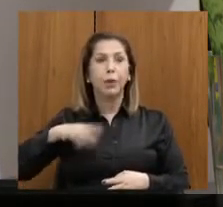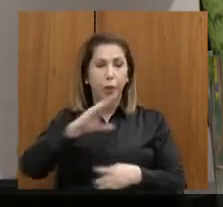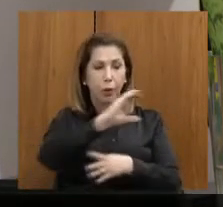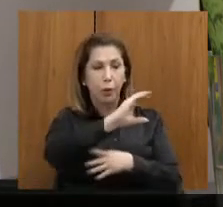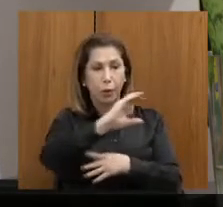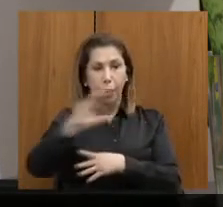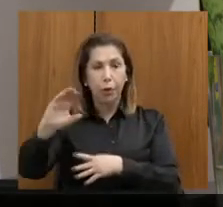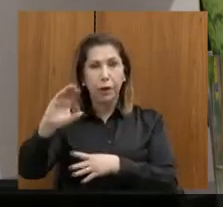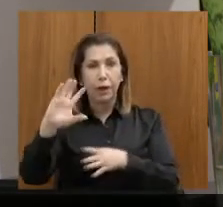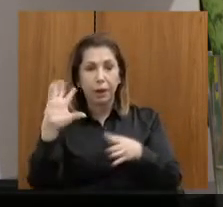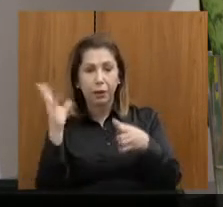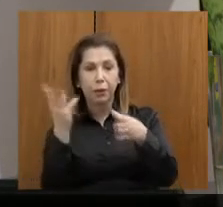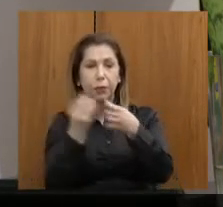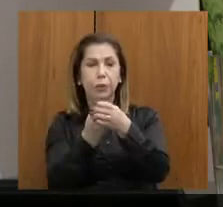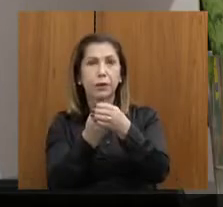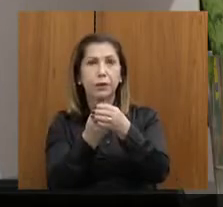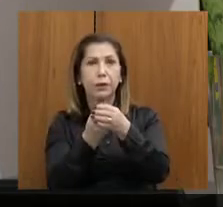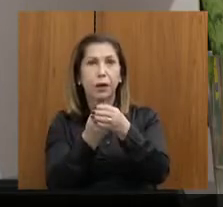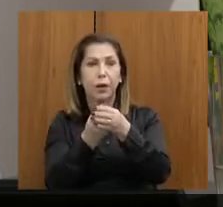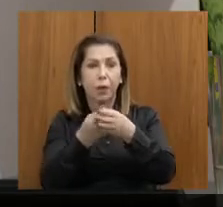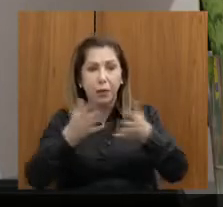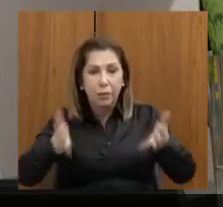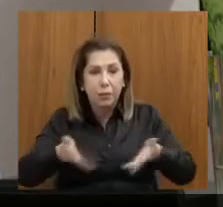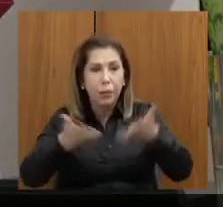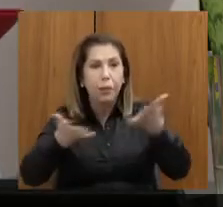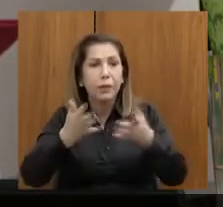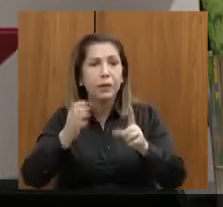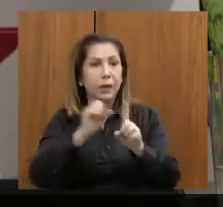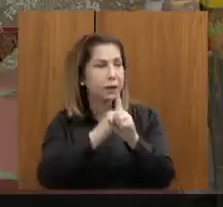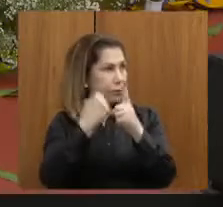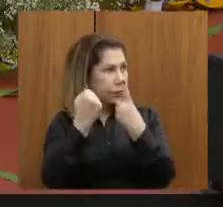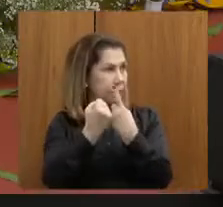coordenadoria de inclusão e mobilização sociais